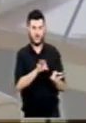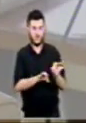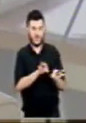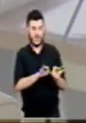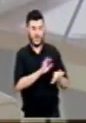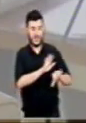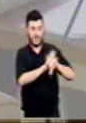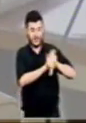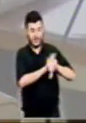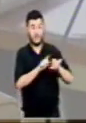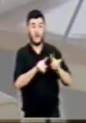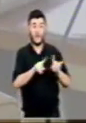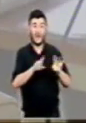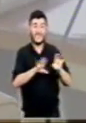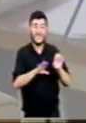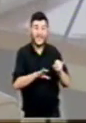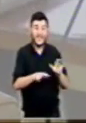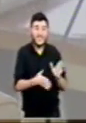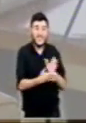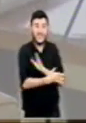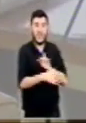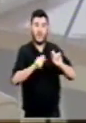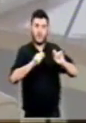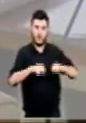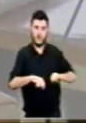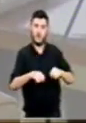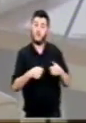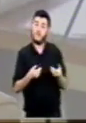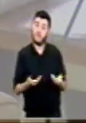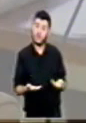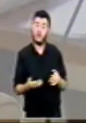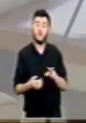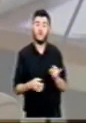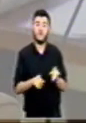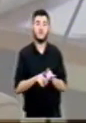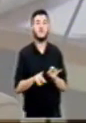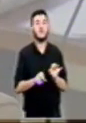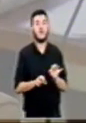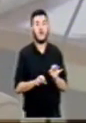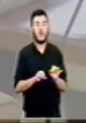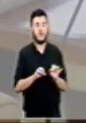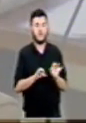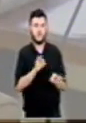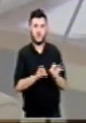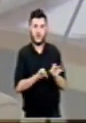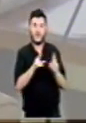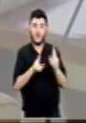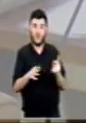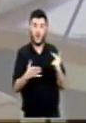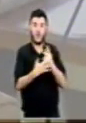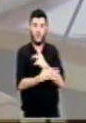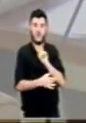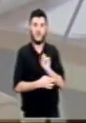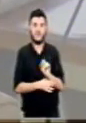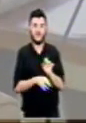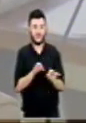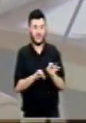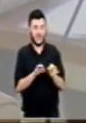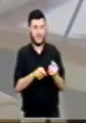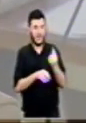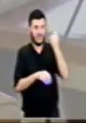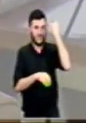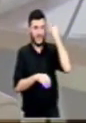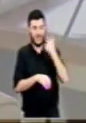destituídos de foro por prerrogativa de função, como no caso é o que se assentou naquele julgamento e trago a colação ao